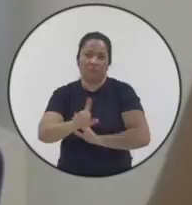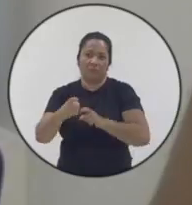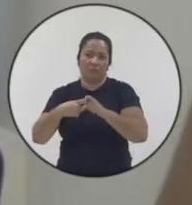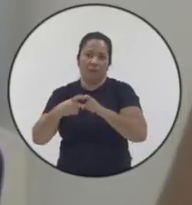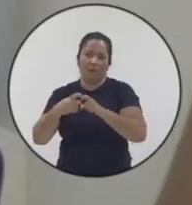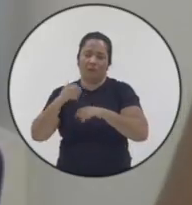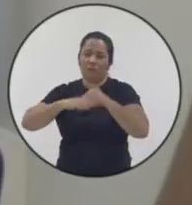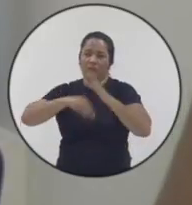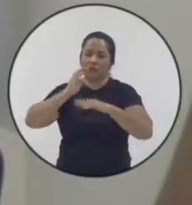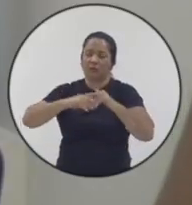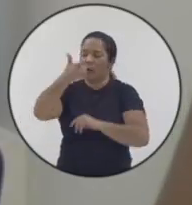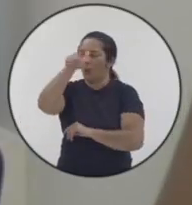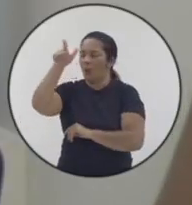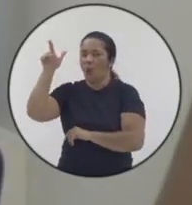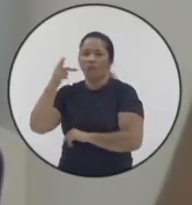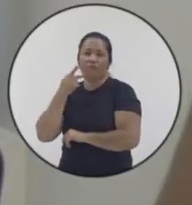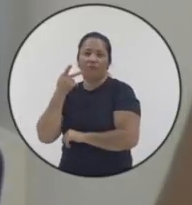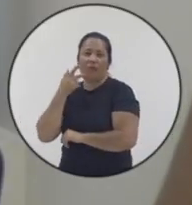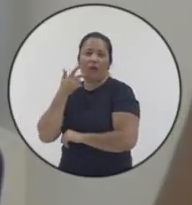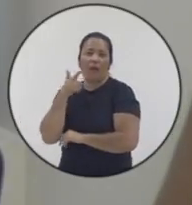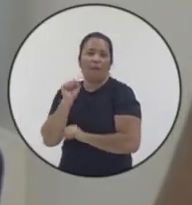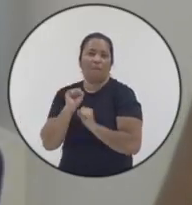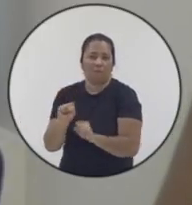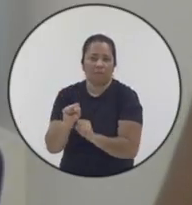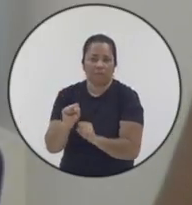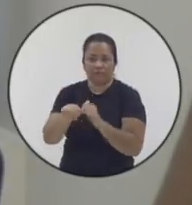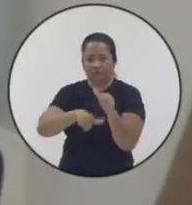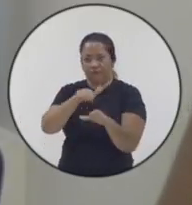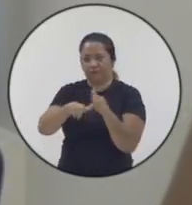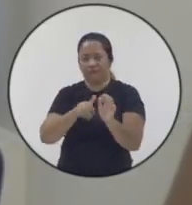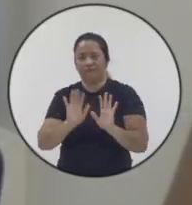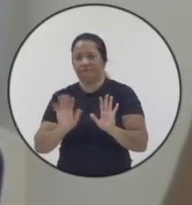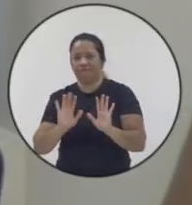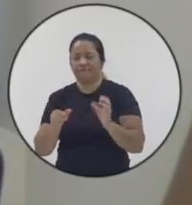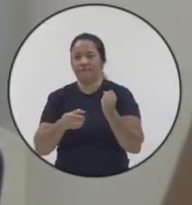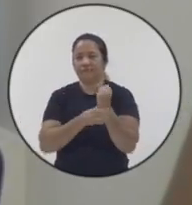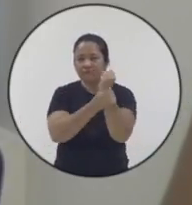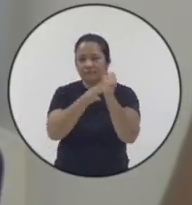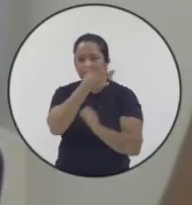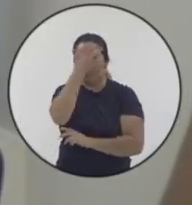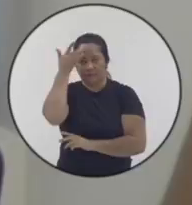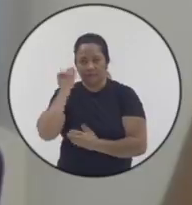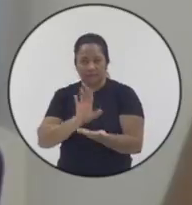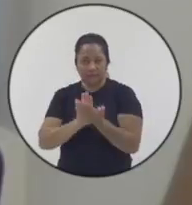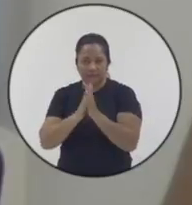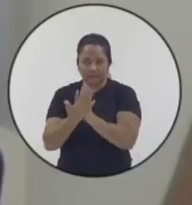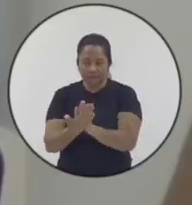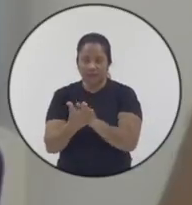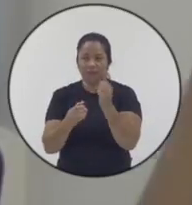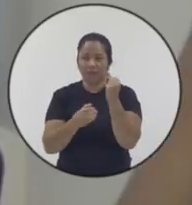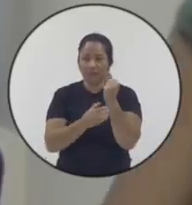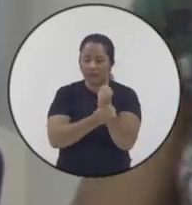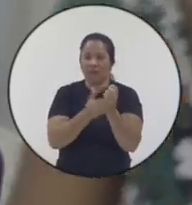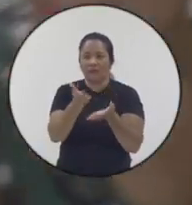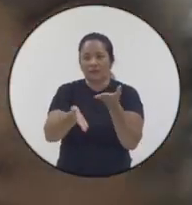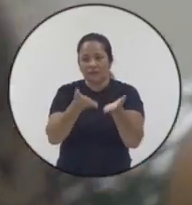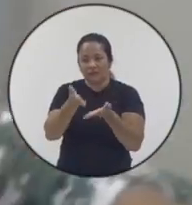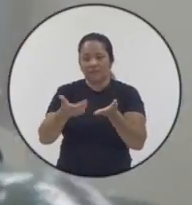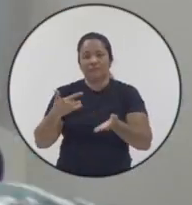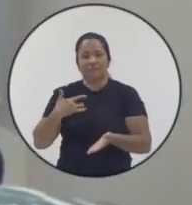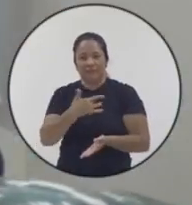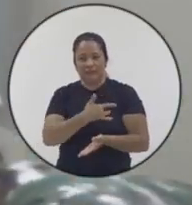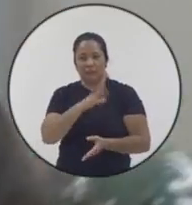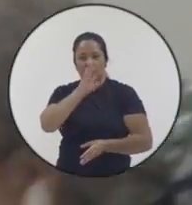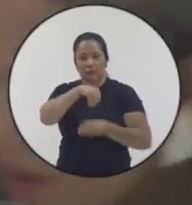técnico, garante também que as pessoas trans possam ter os seus tratamentos de saúde assegurados pelo SUS, porque hoje